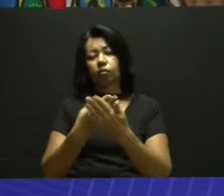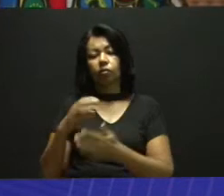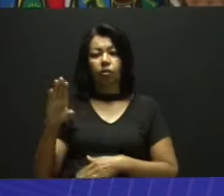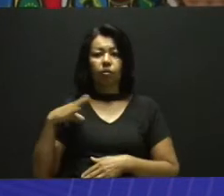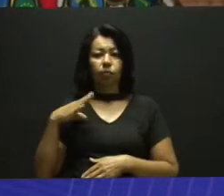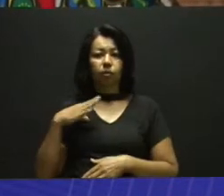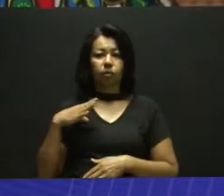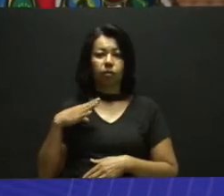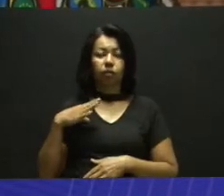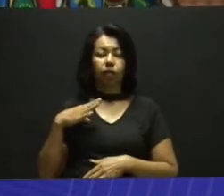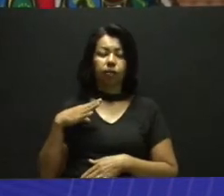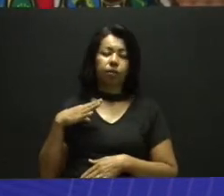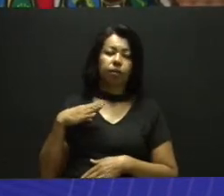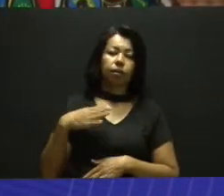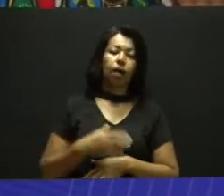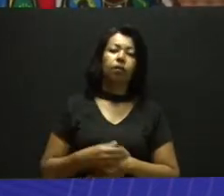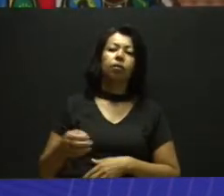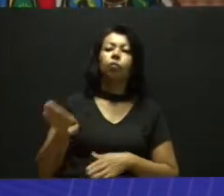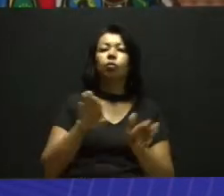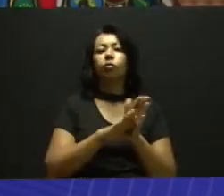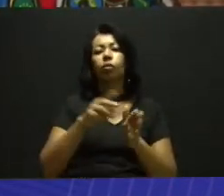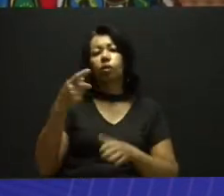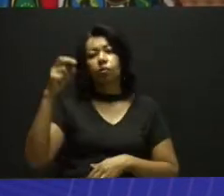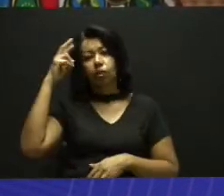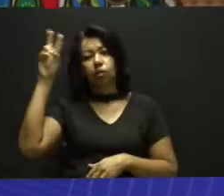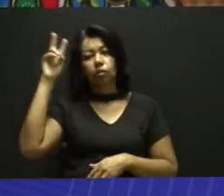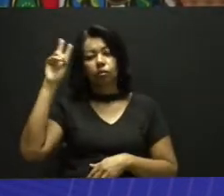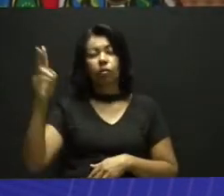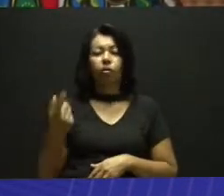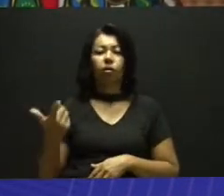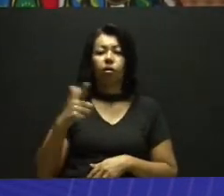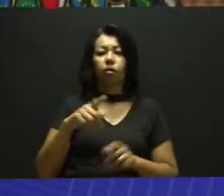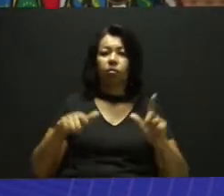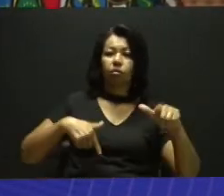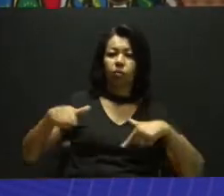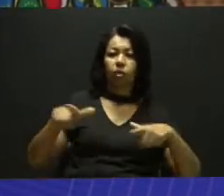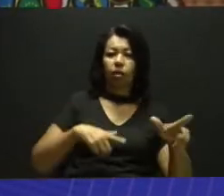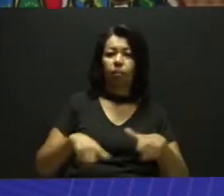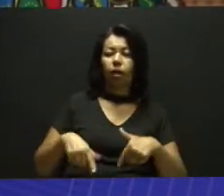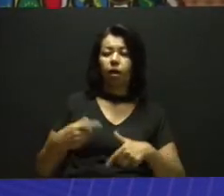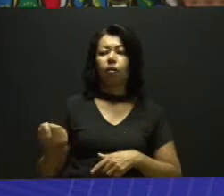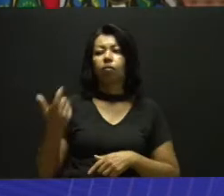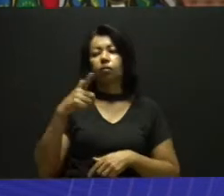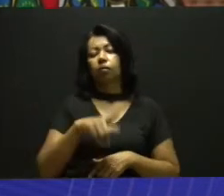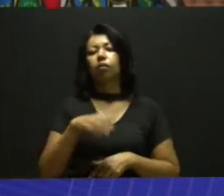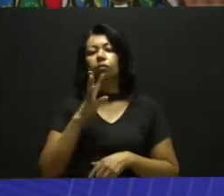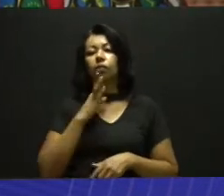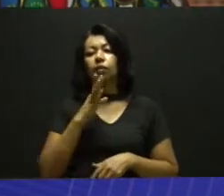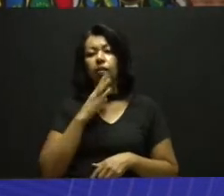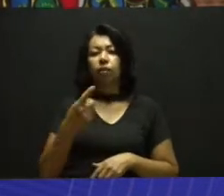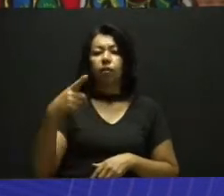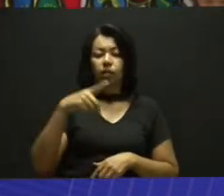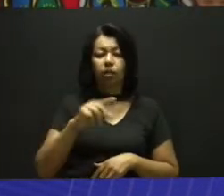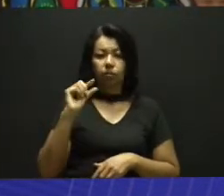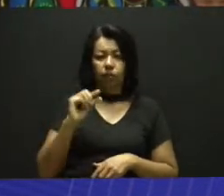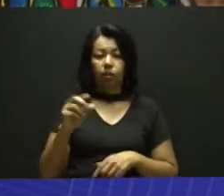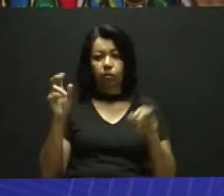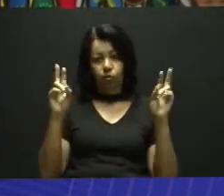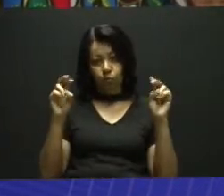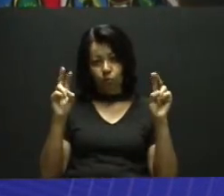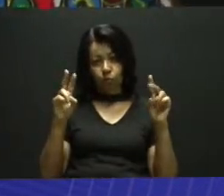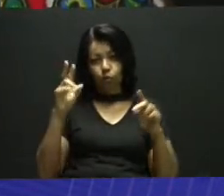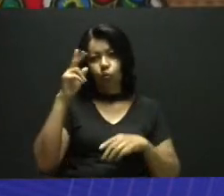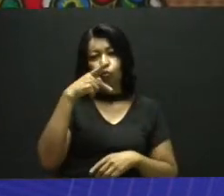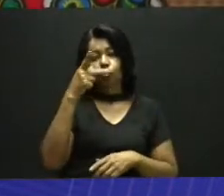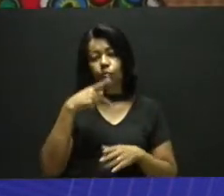e por toda a sua história competência consagrada e disposta neste pequeno texto que